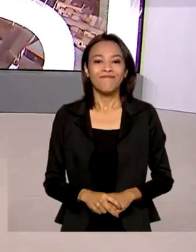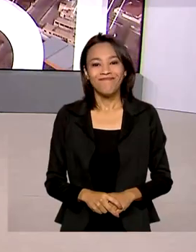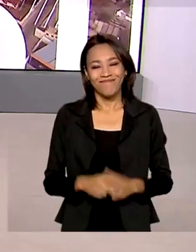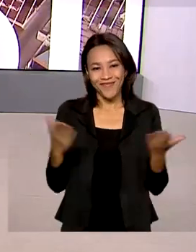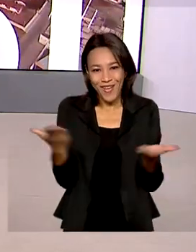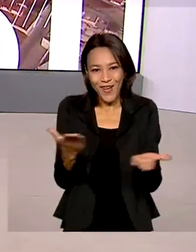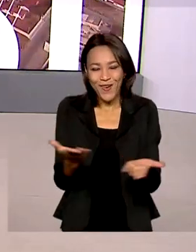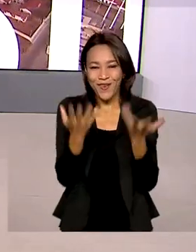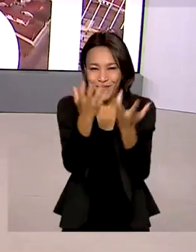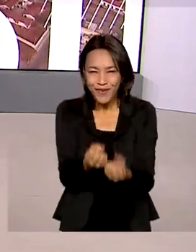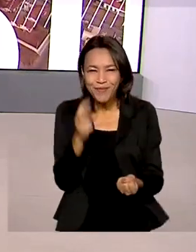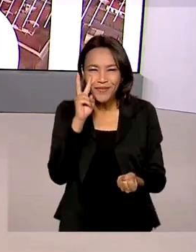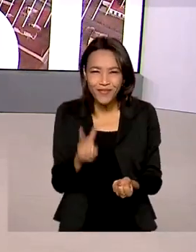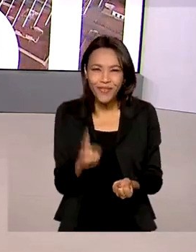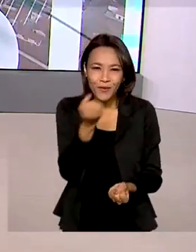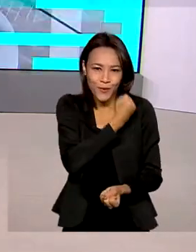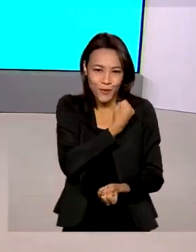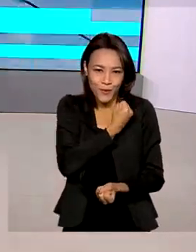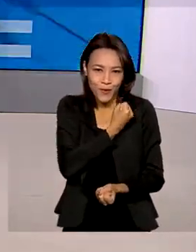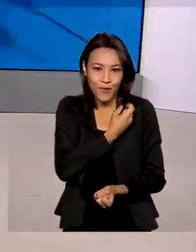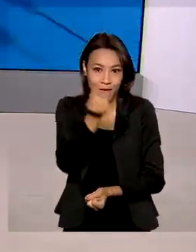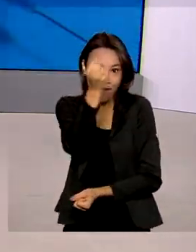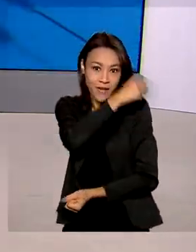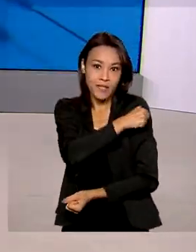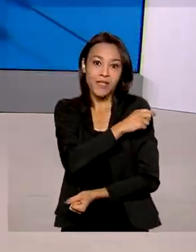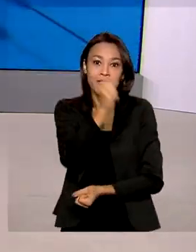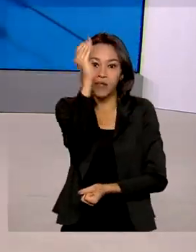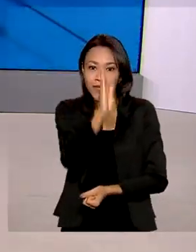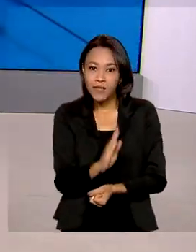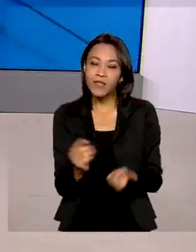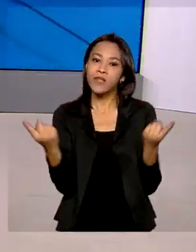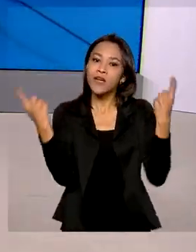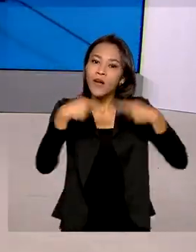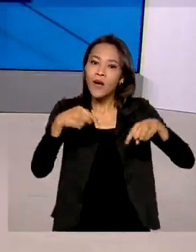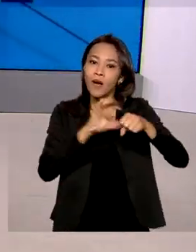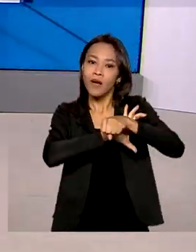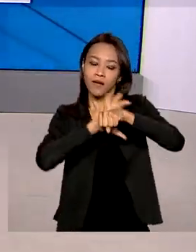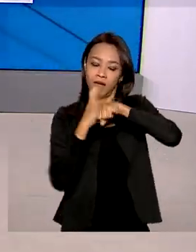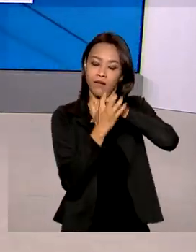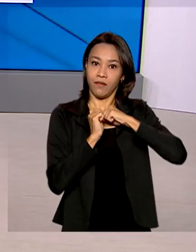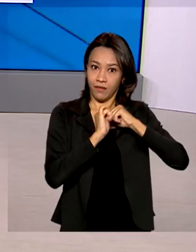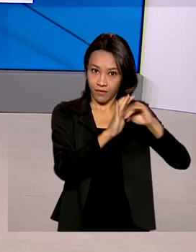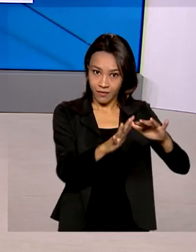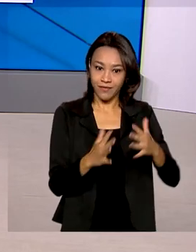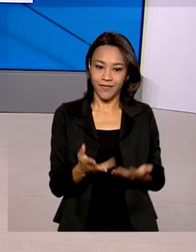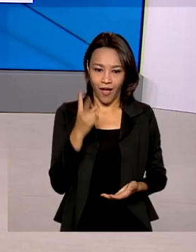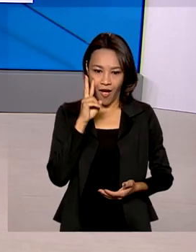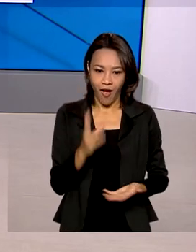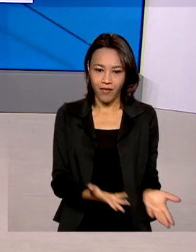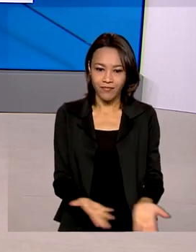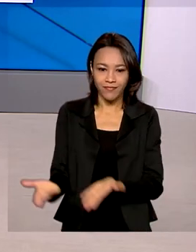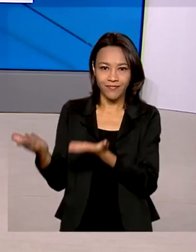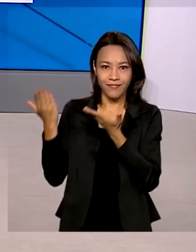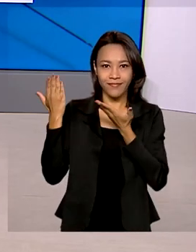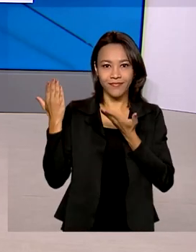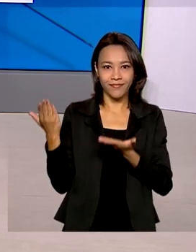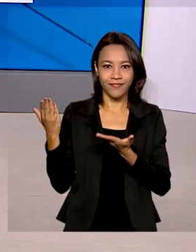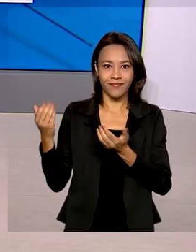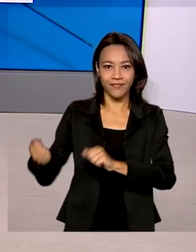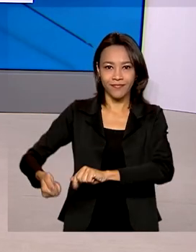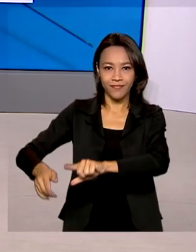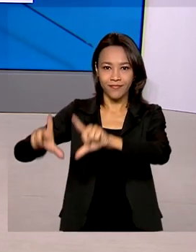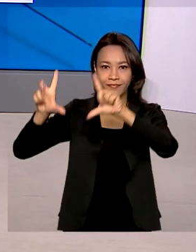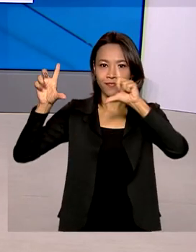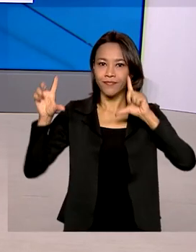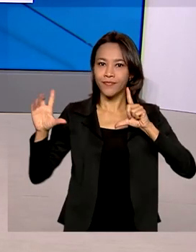agora nós vamos ver os números da vacinação no Brasil contra a covid-19 e eles estão aqui no nosso telão